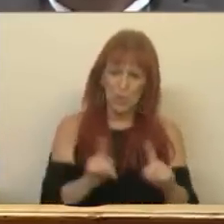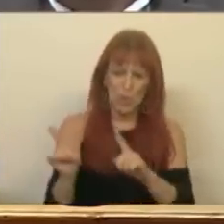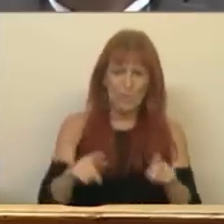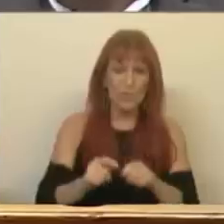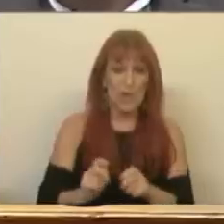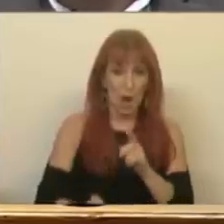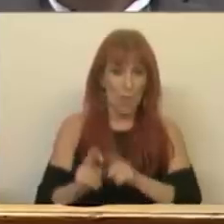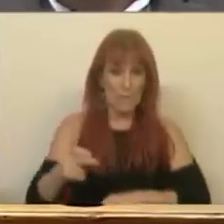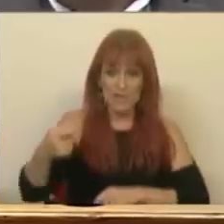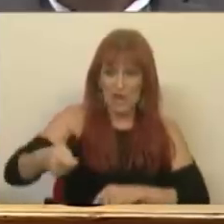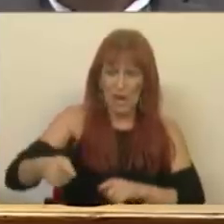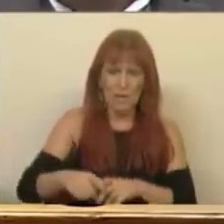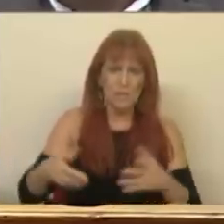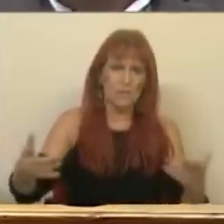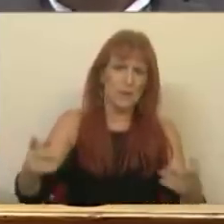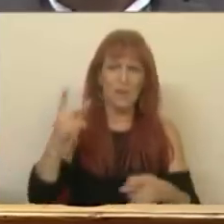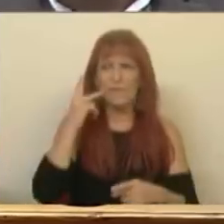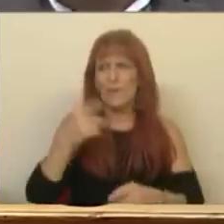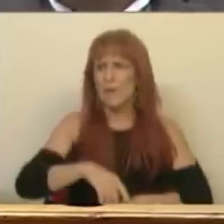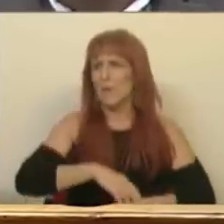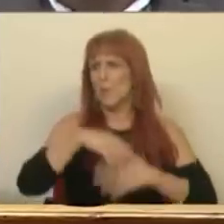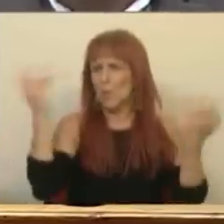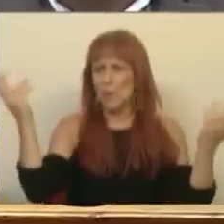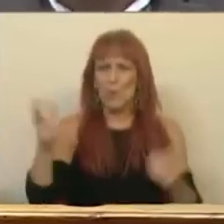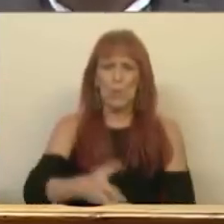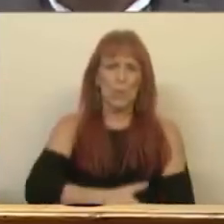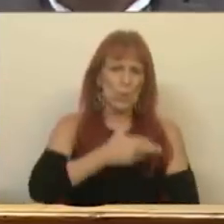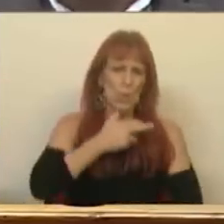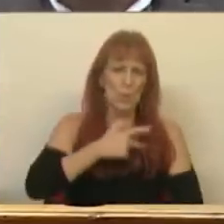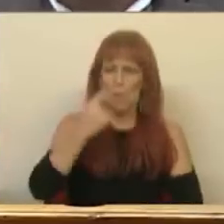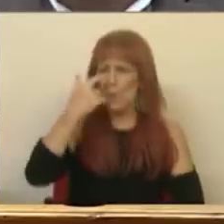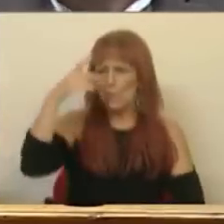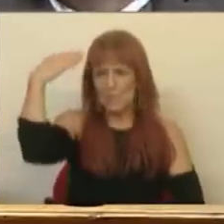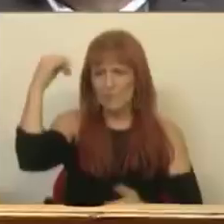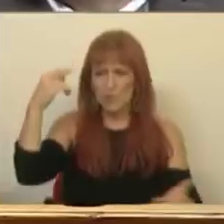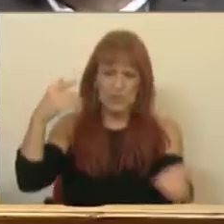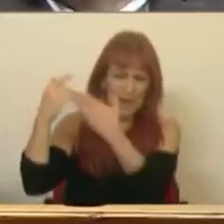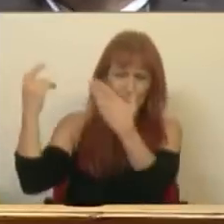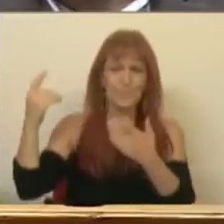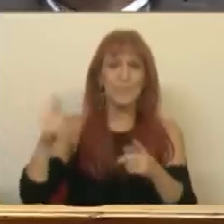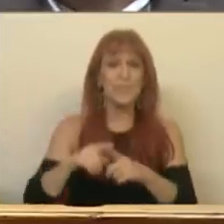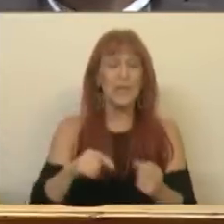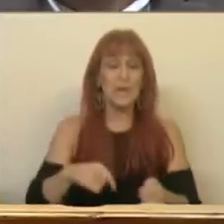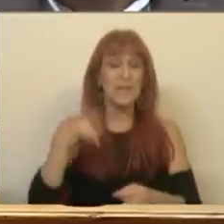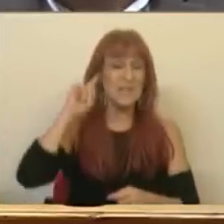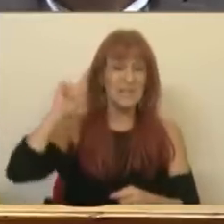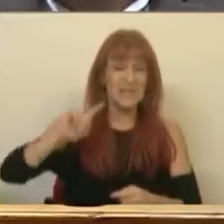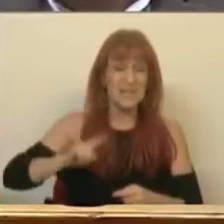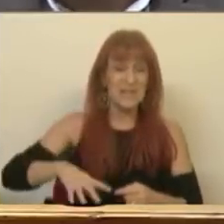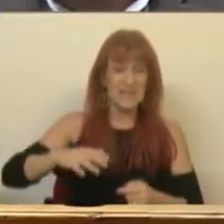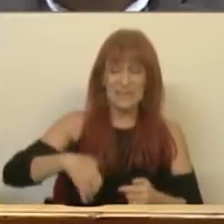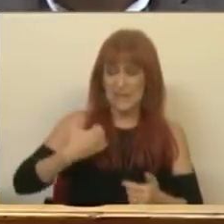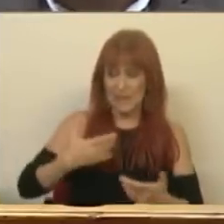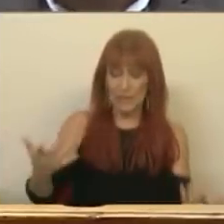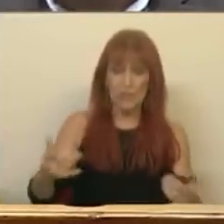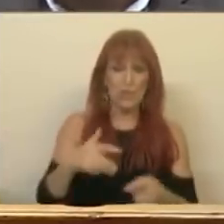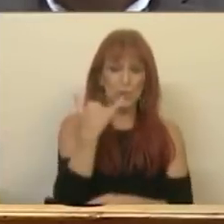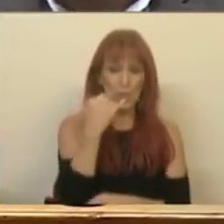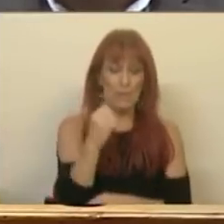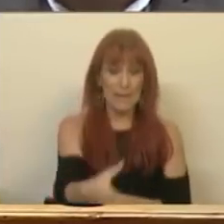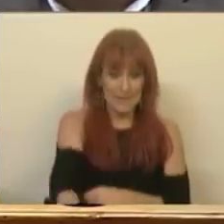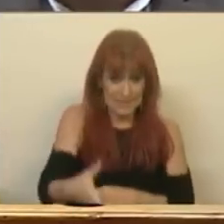e com o aumento das rendas então a vida está um verdadeiro Inferno para estes professores sentem-se desvalorizados em